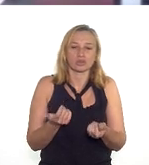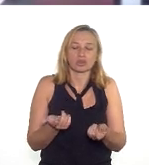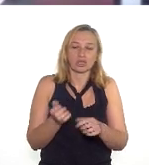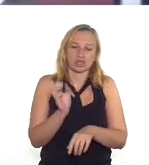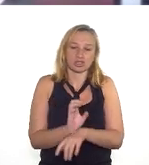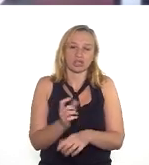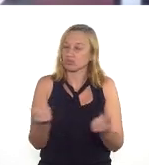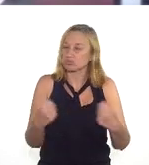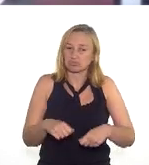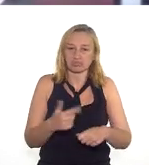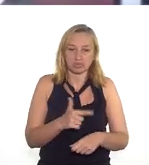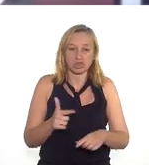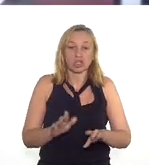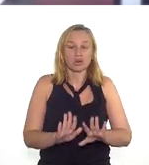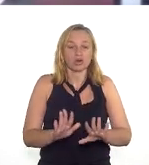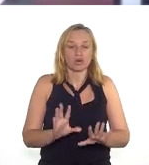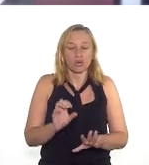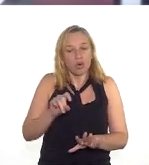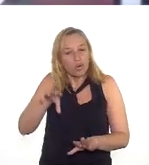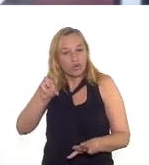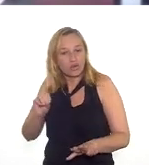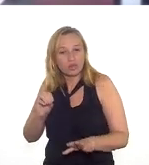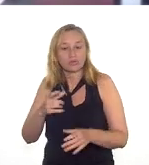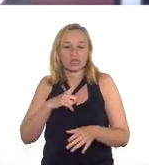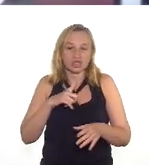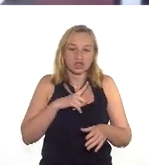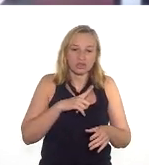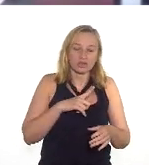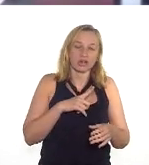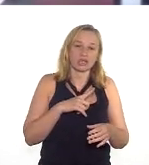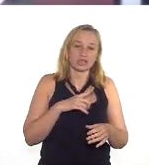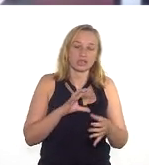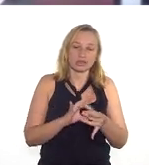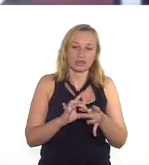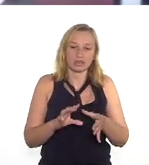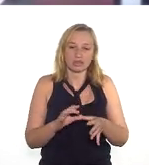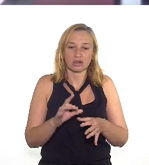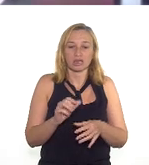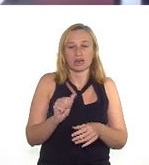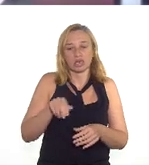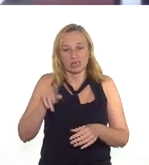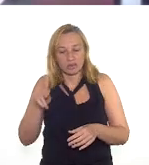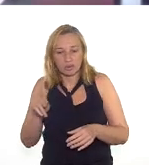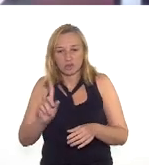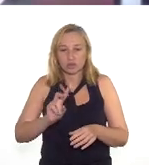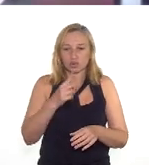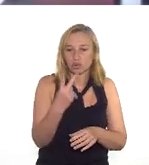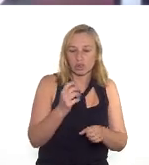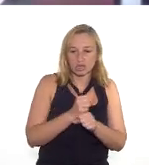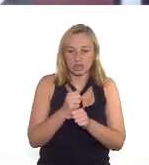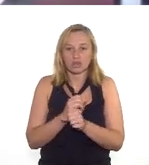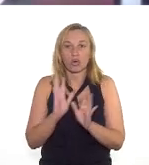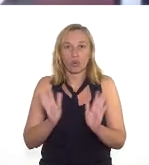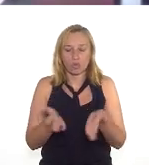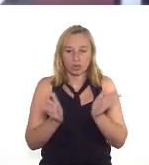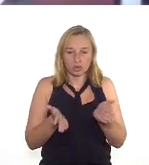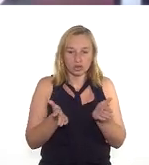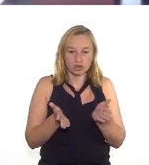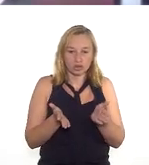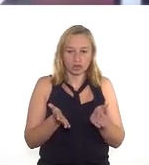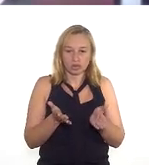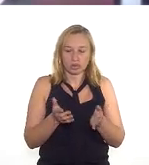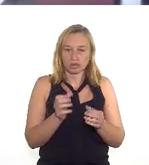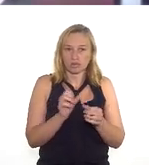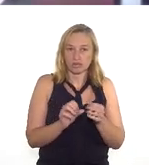o objetivo era fazer um convênio para que tivesse essa chancela da ANP. Passados 2 anos, hoje não se faz